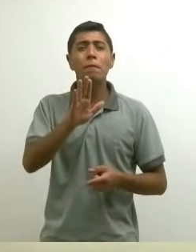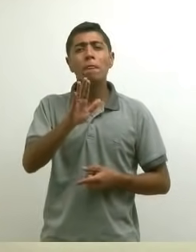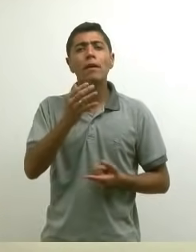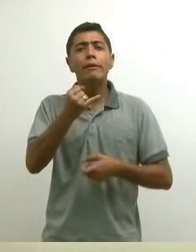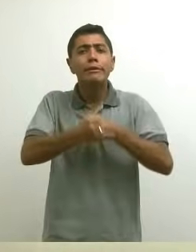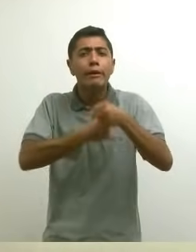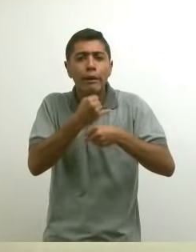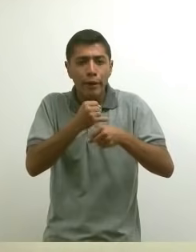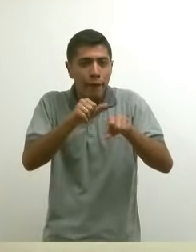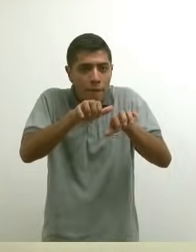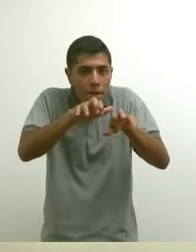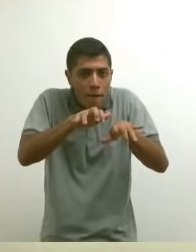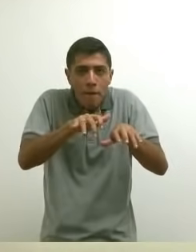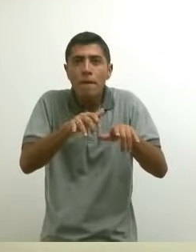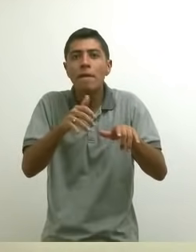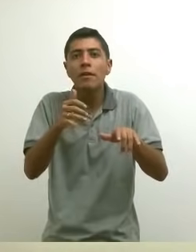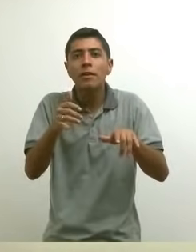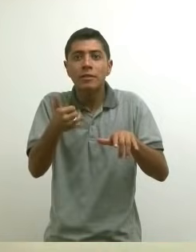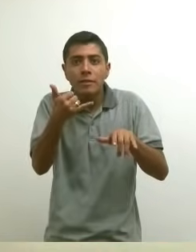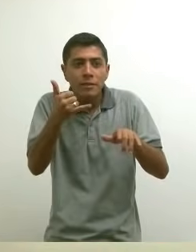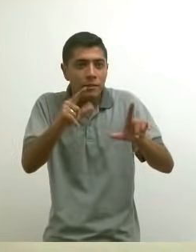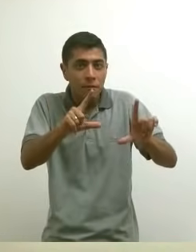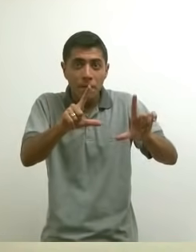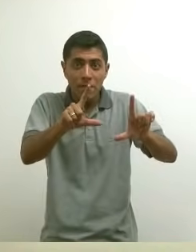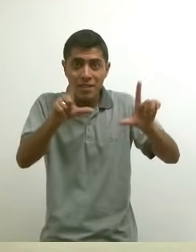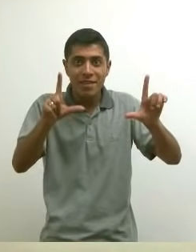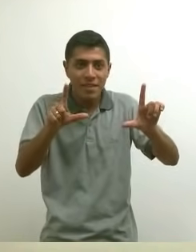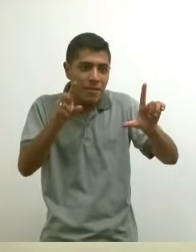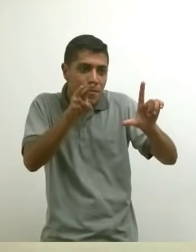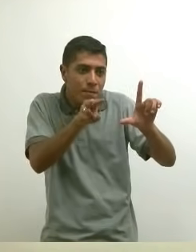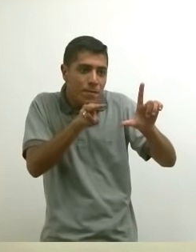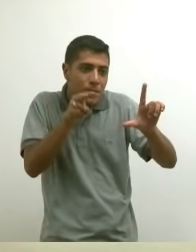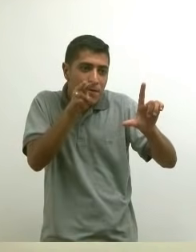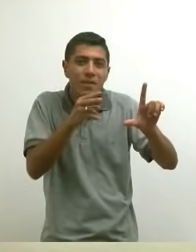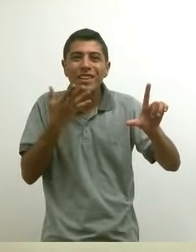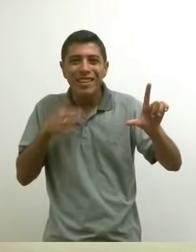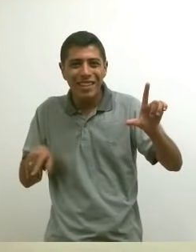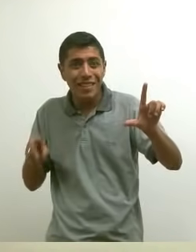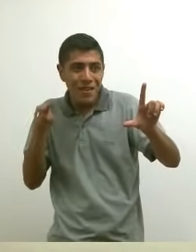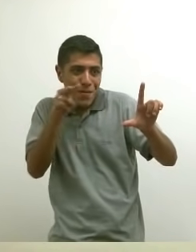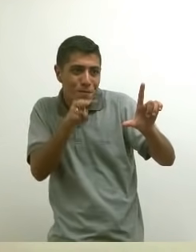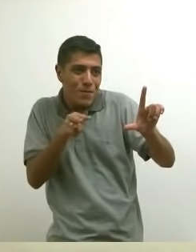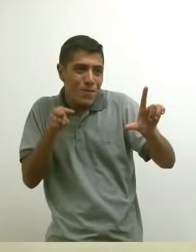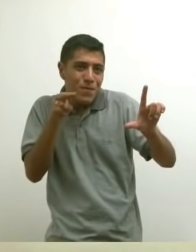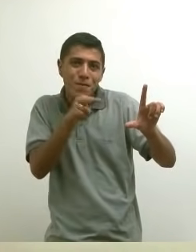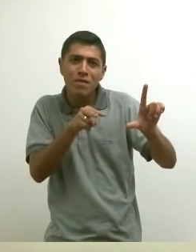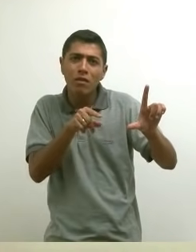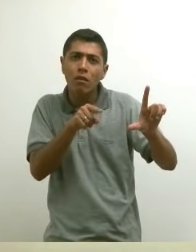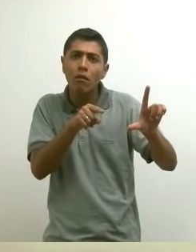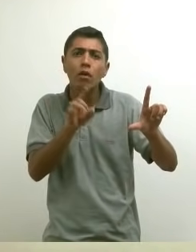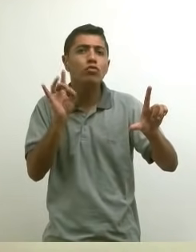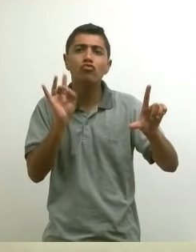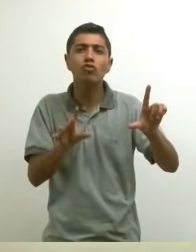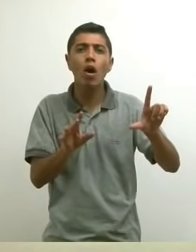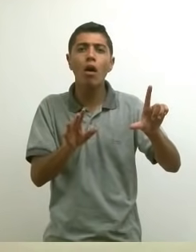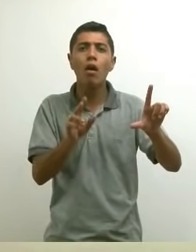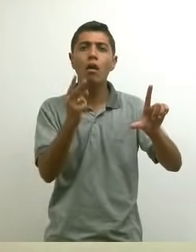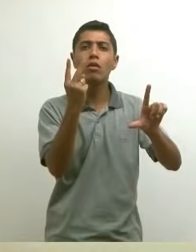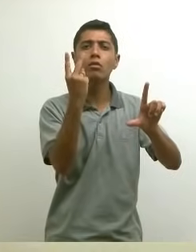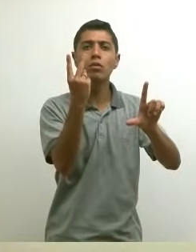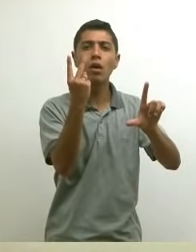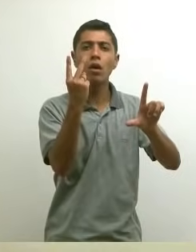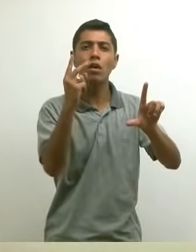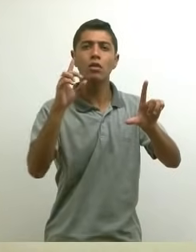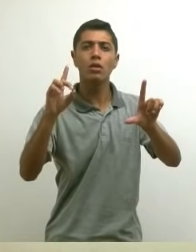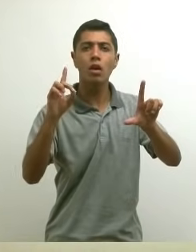porque a criança acessa numa tela é uma realidade dois de uma realidade bidimensional de estudos